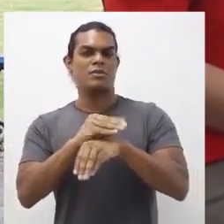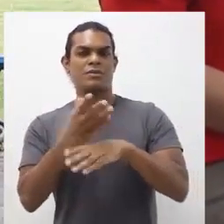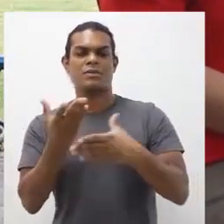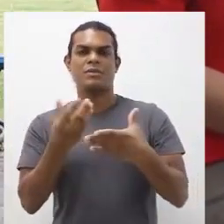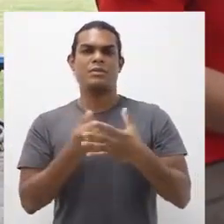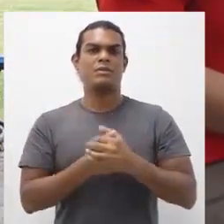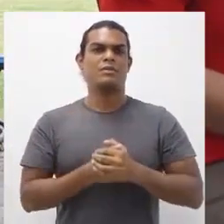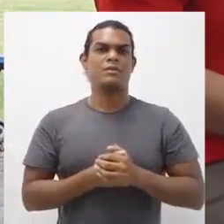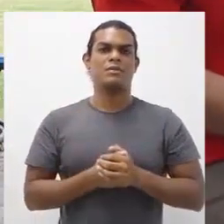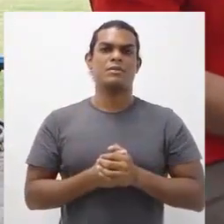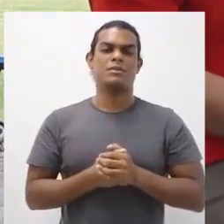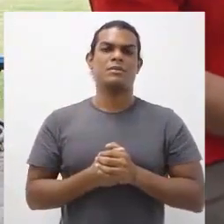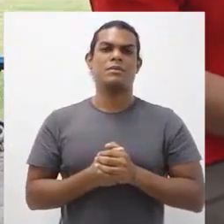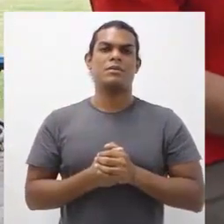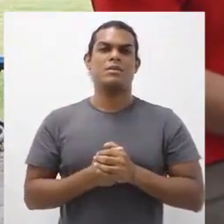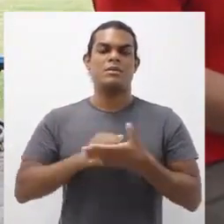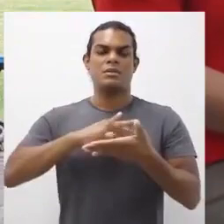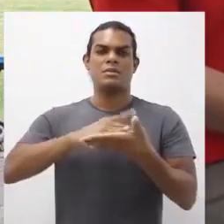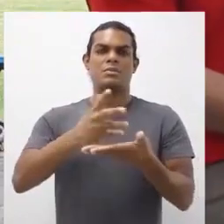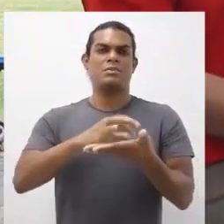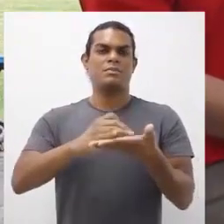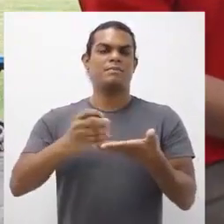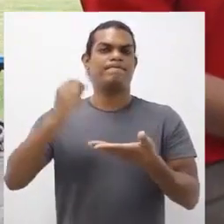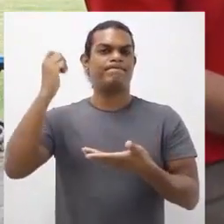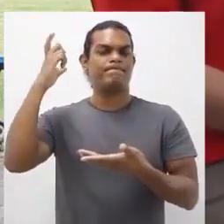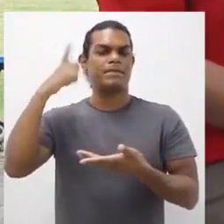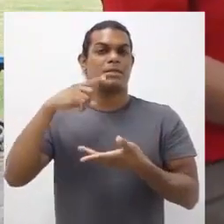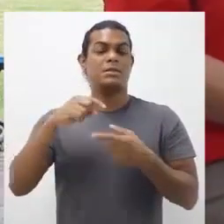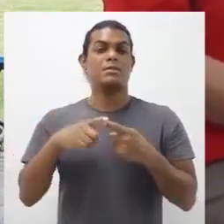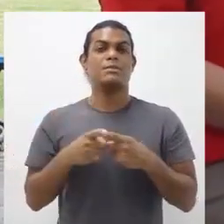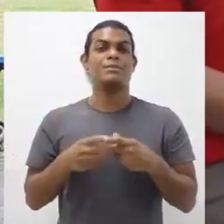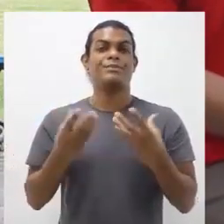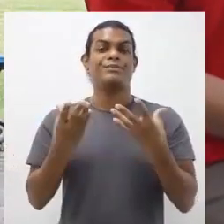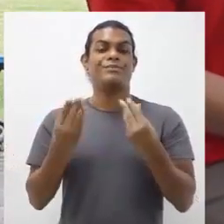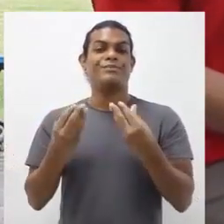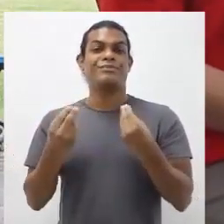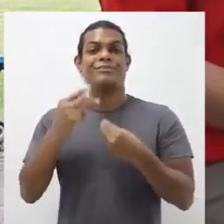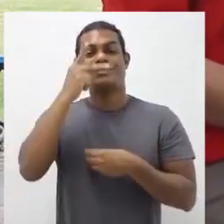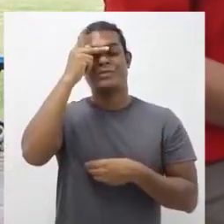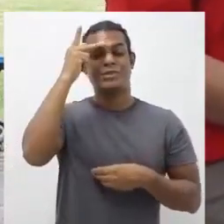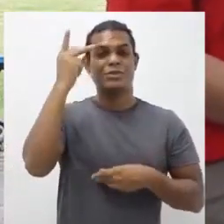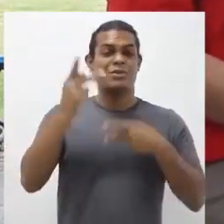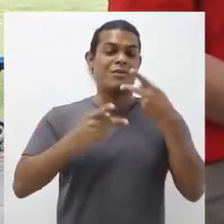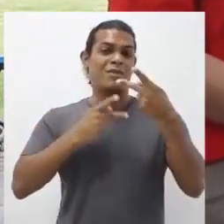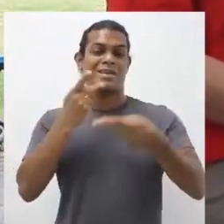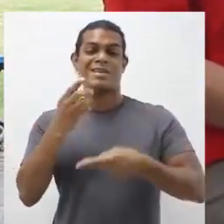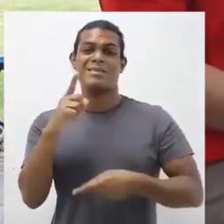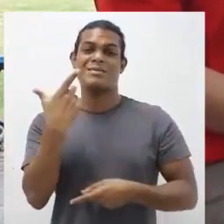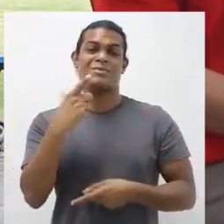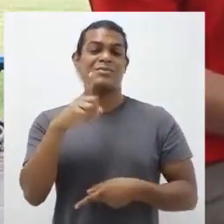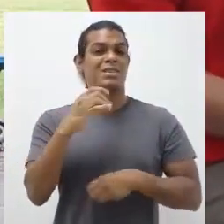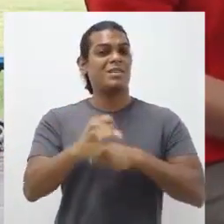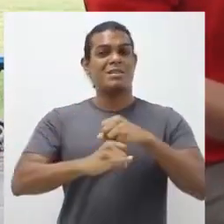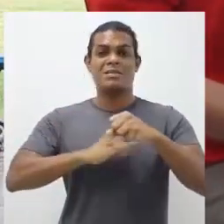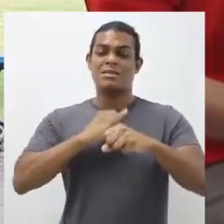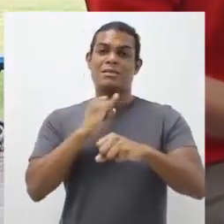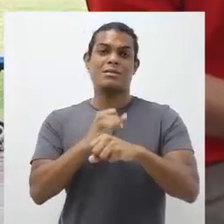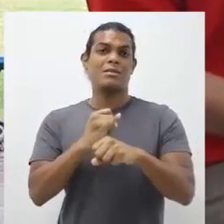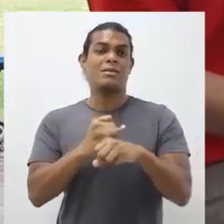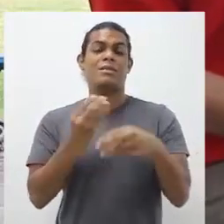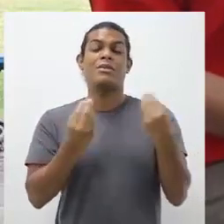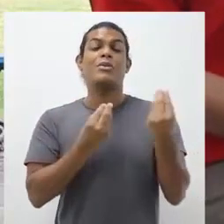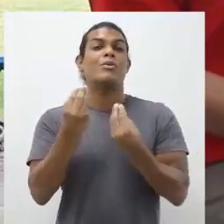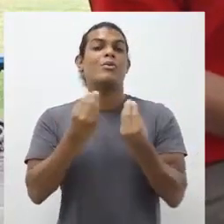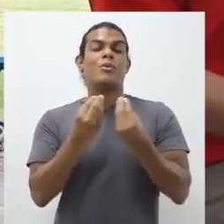uma abordagem offline do dispositivo móvel, que muitos professores às vezes ficam, mas nem todo mundo tem internet, nem todos os alunos têm